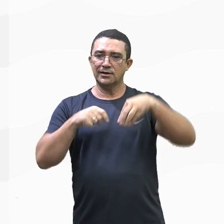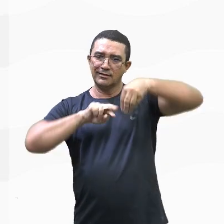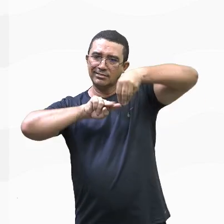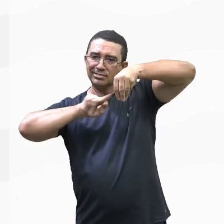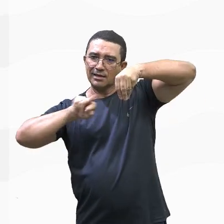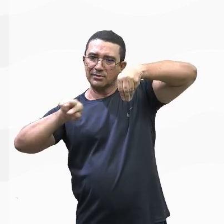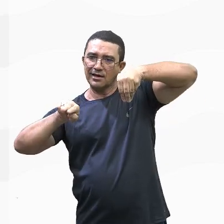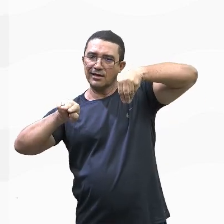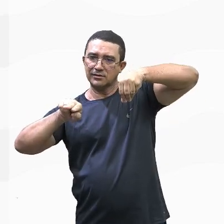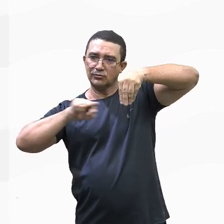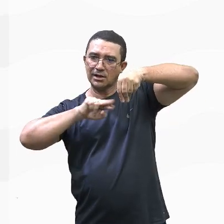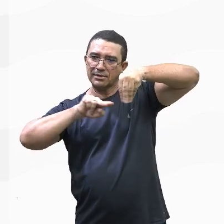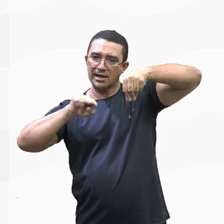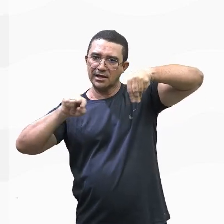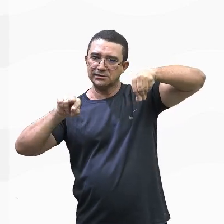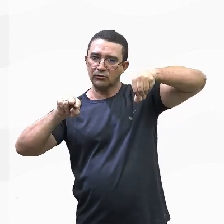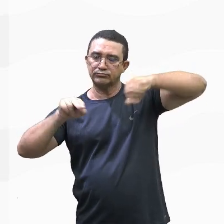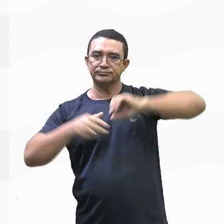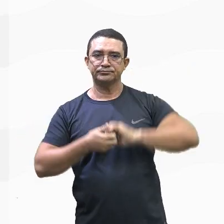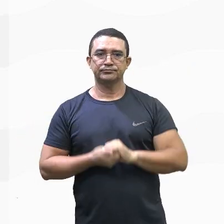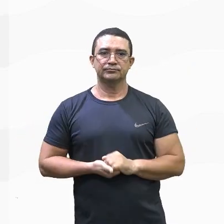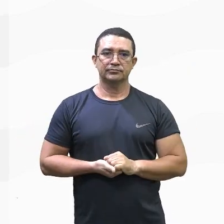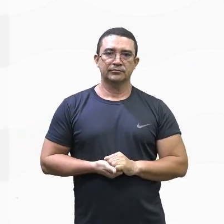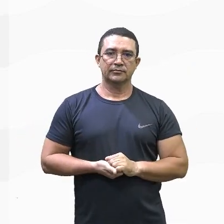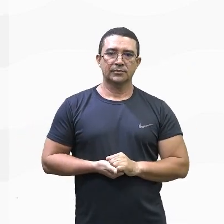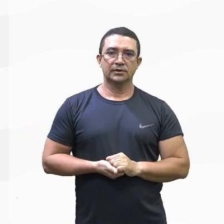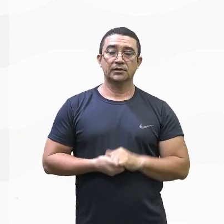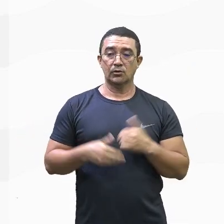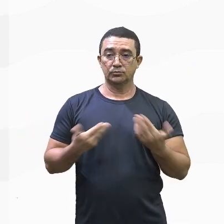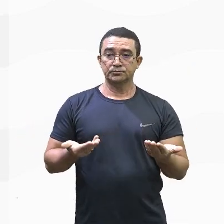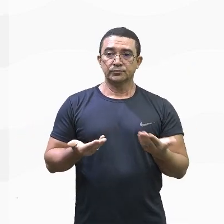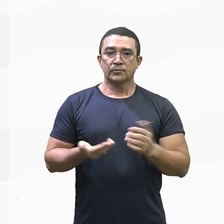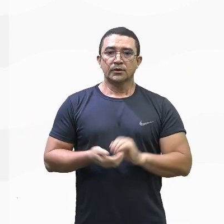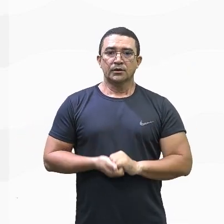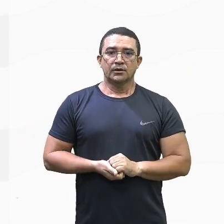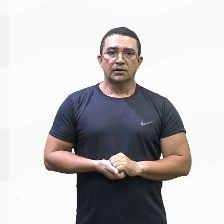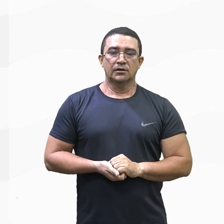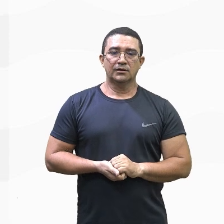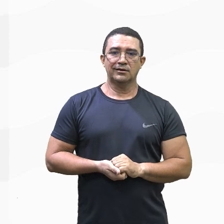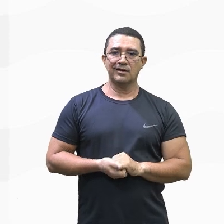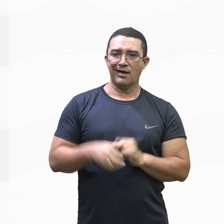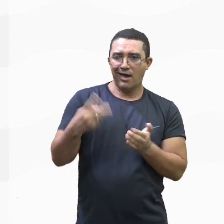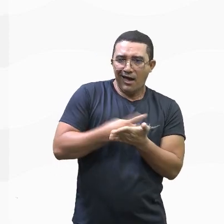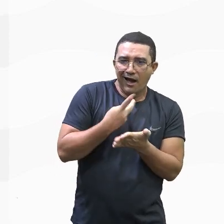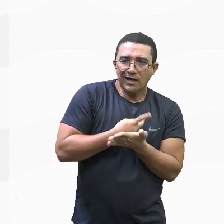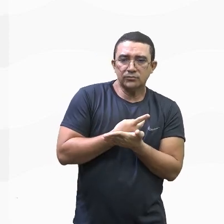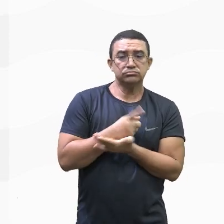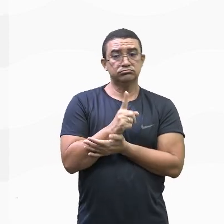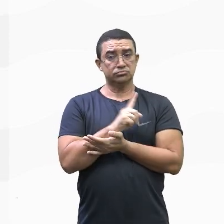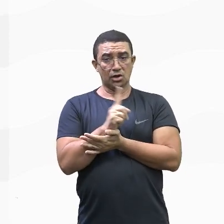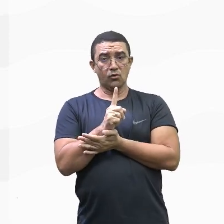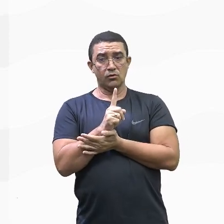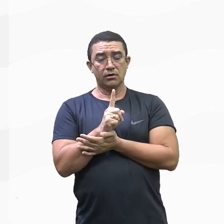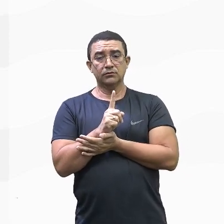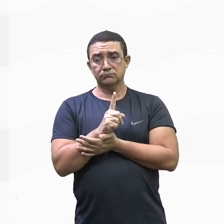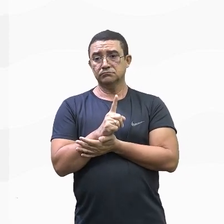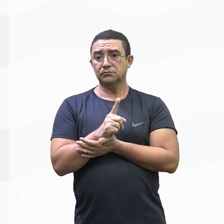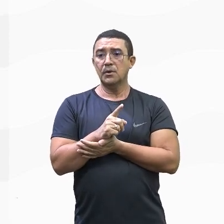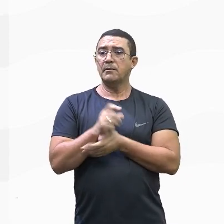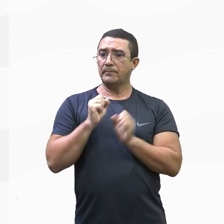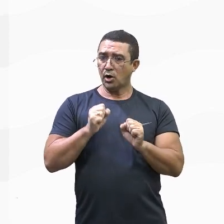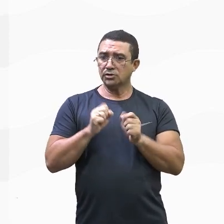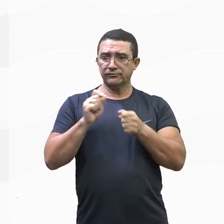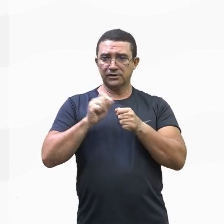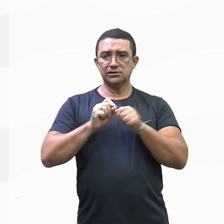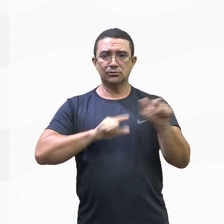atividade econômica da mineração, ela não é errada de ser praticada, tá bom? O errado é fazer, né, esse